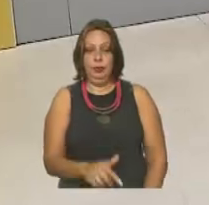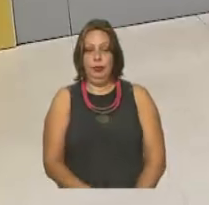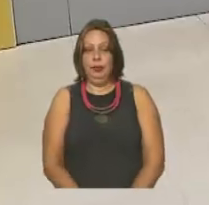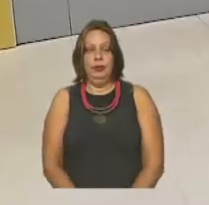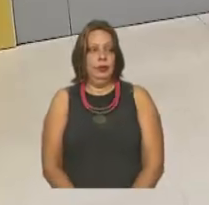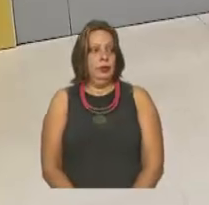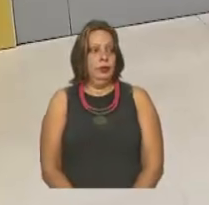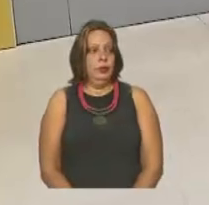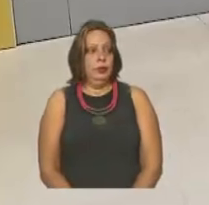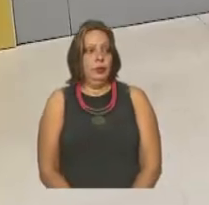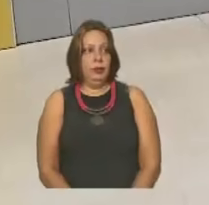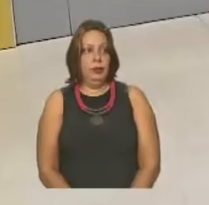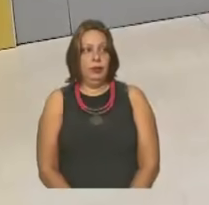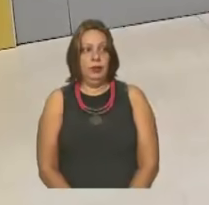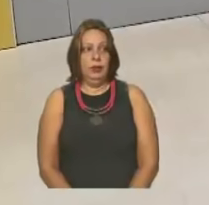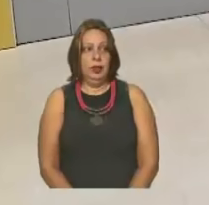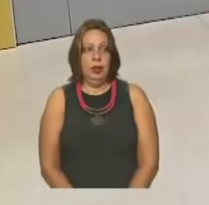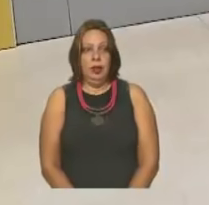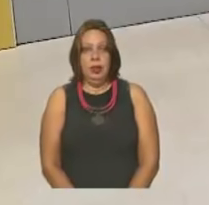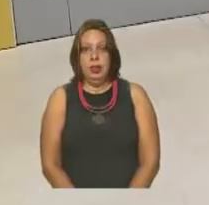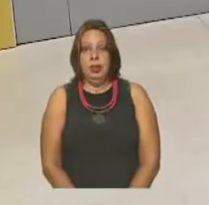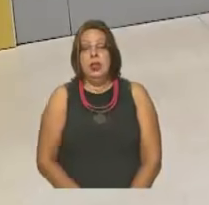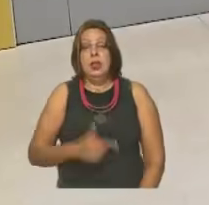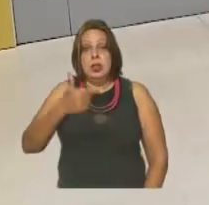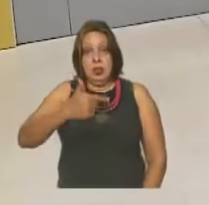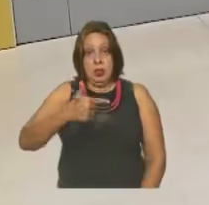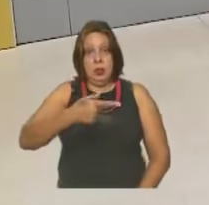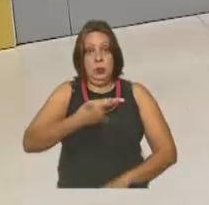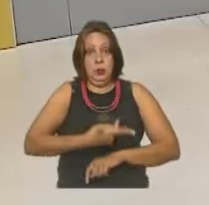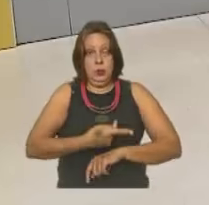57, 57, é nosso segundo